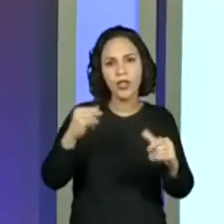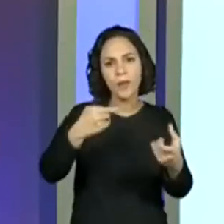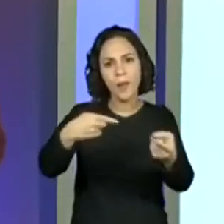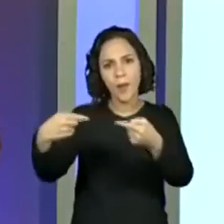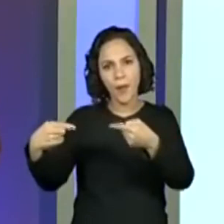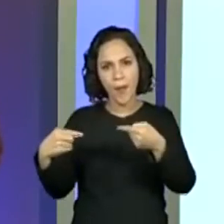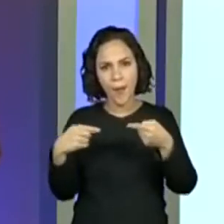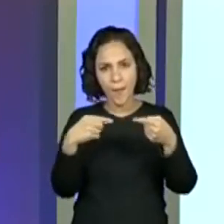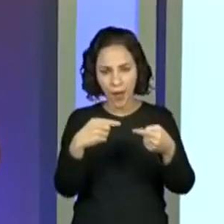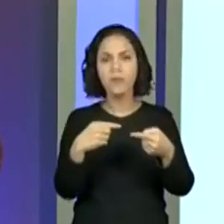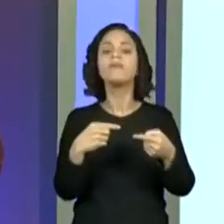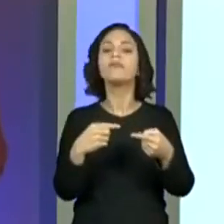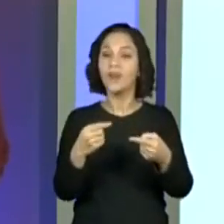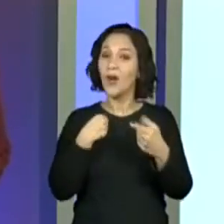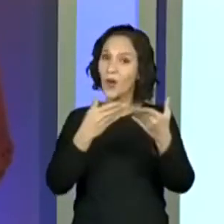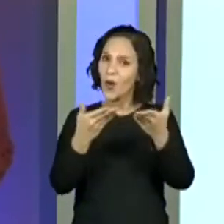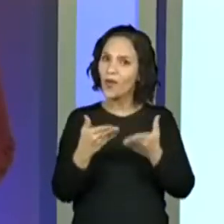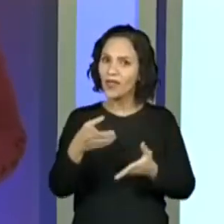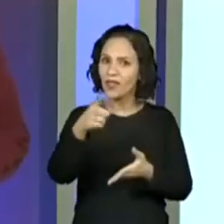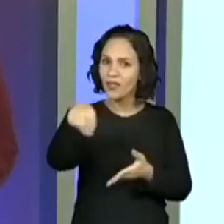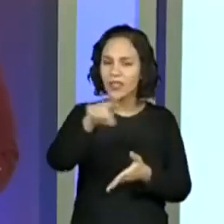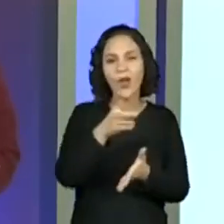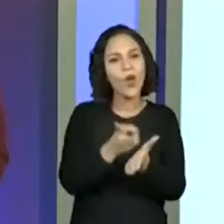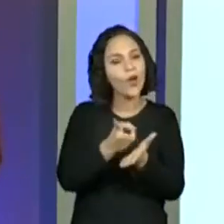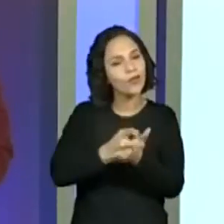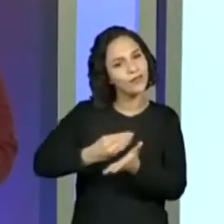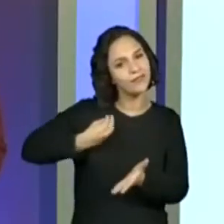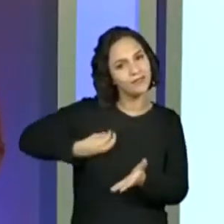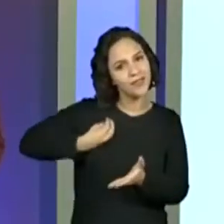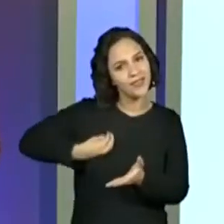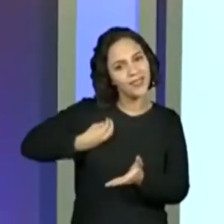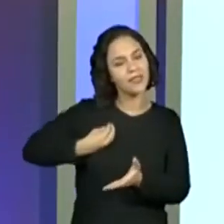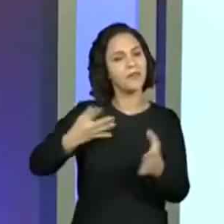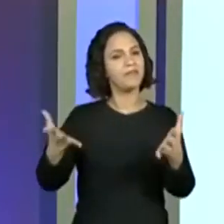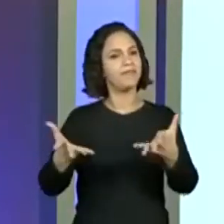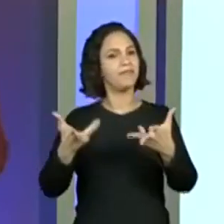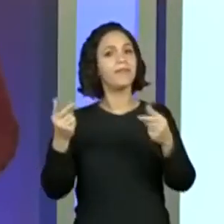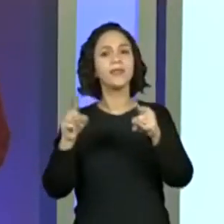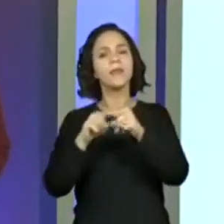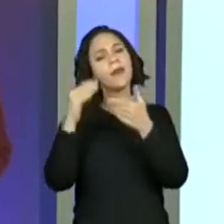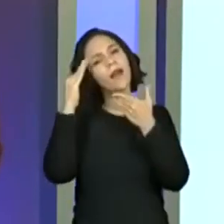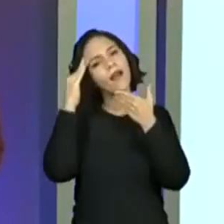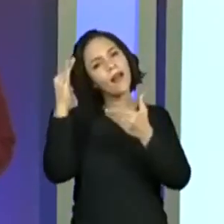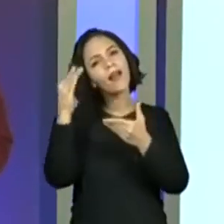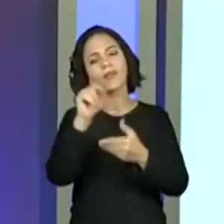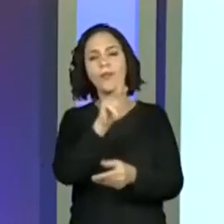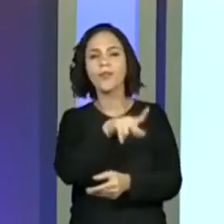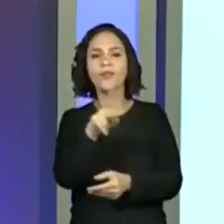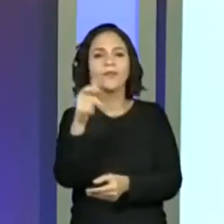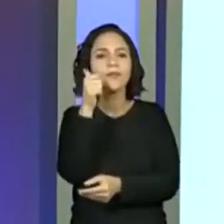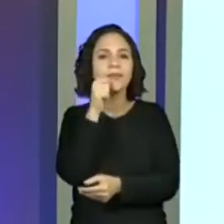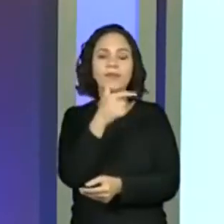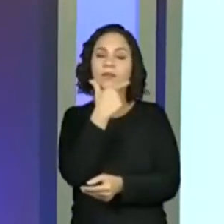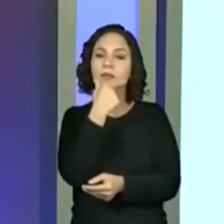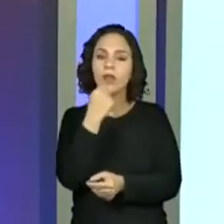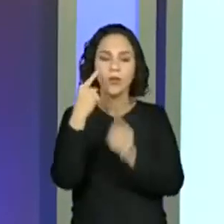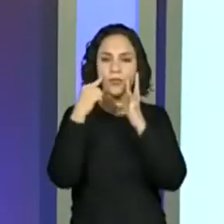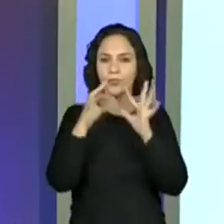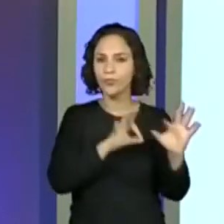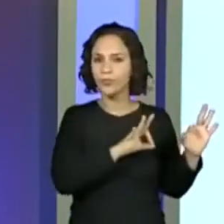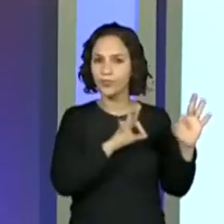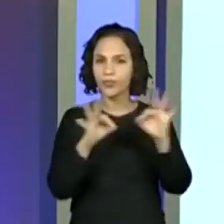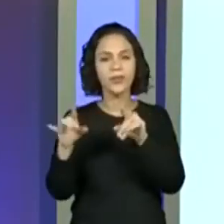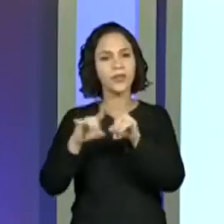discutindo um pouco da estrutura. Então, convido a vocês a continuar participando muito bem e agradecer sempre a professores e professoras que nos